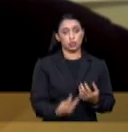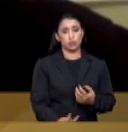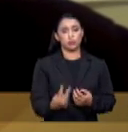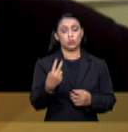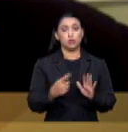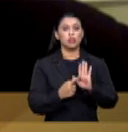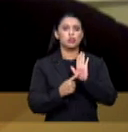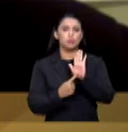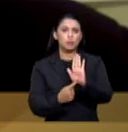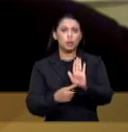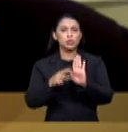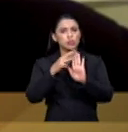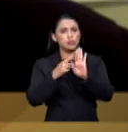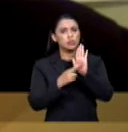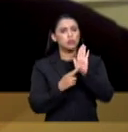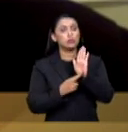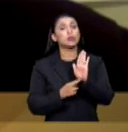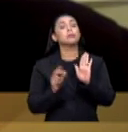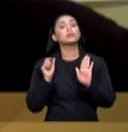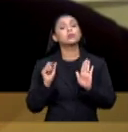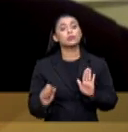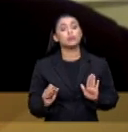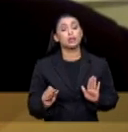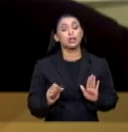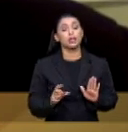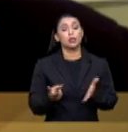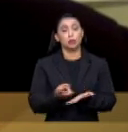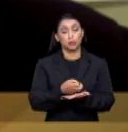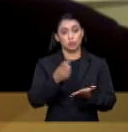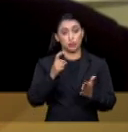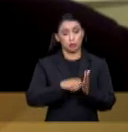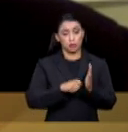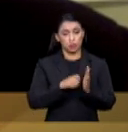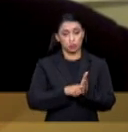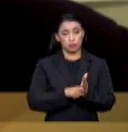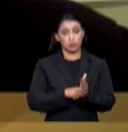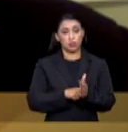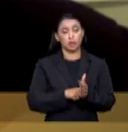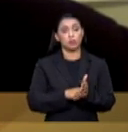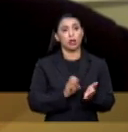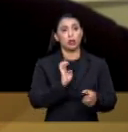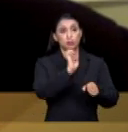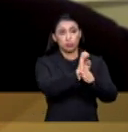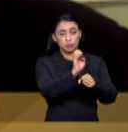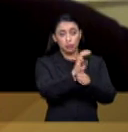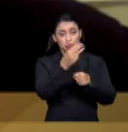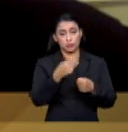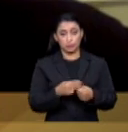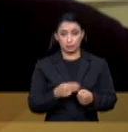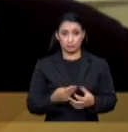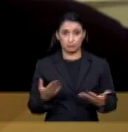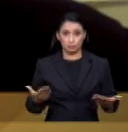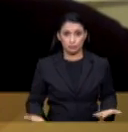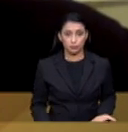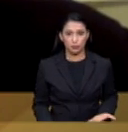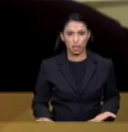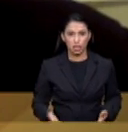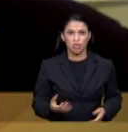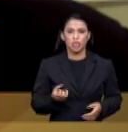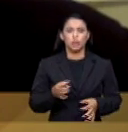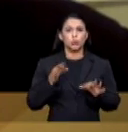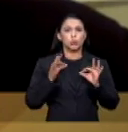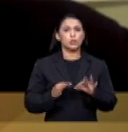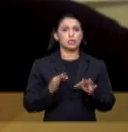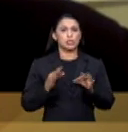e especifica os limites da retenção direta do imposto de renda pelo ente federado. Na verdade, a correta interpretação